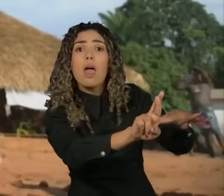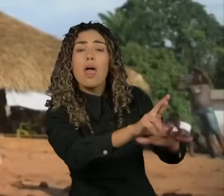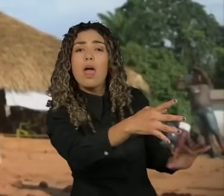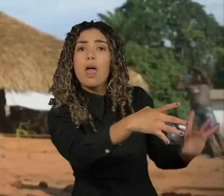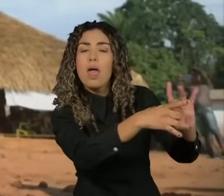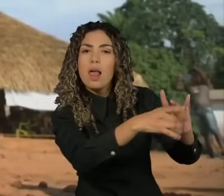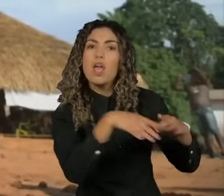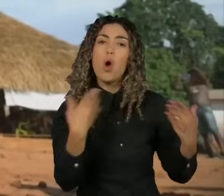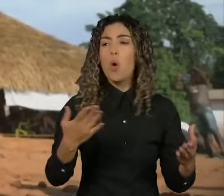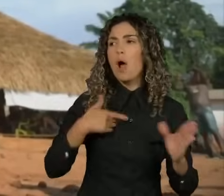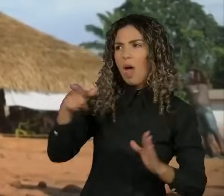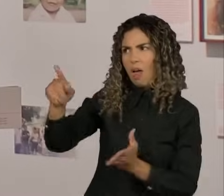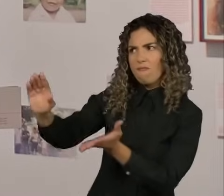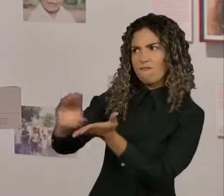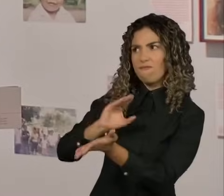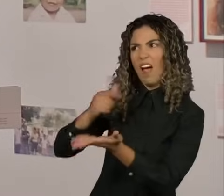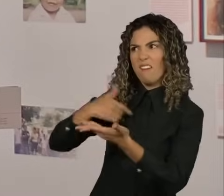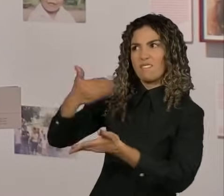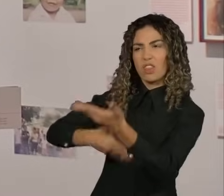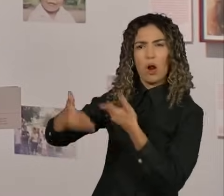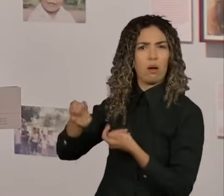financiam, como as grandes empresas.